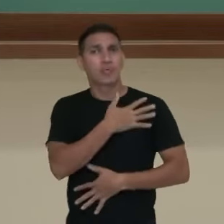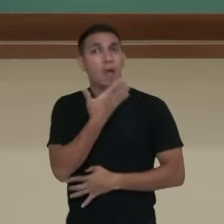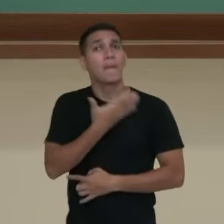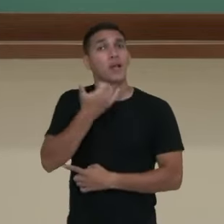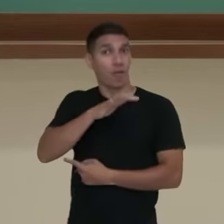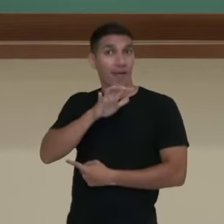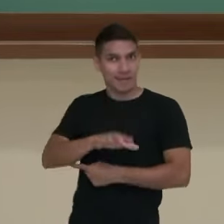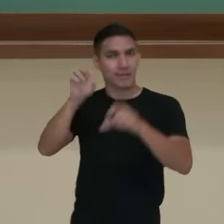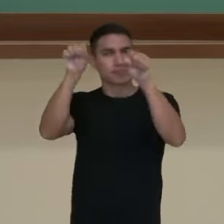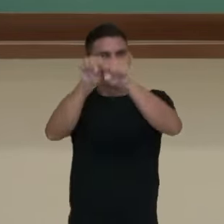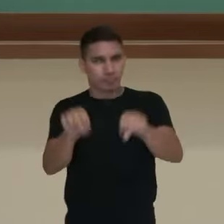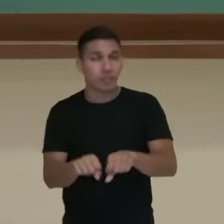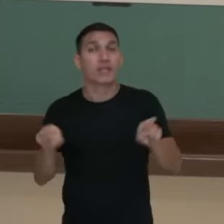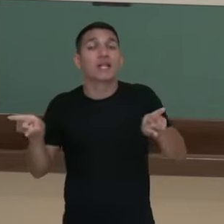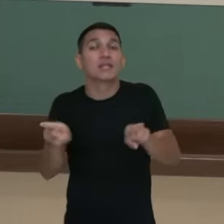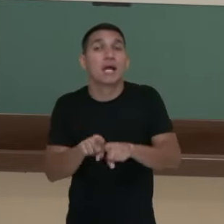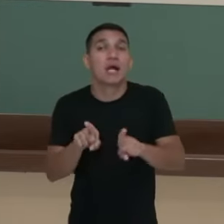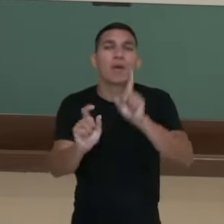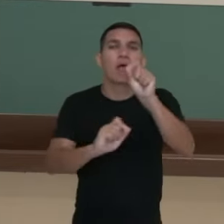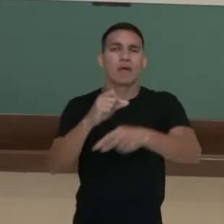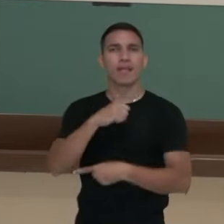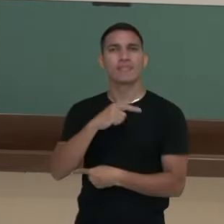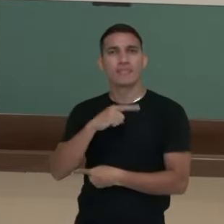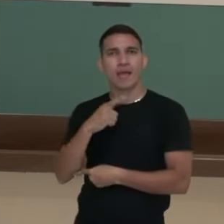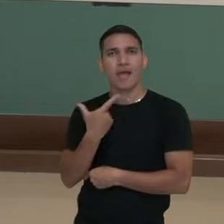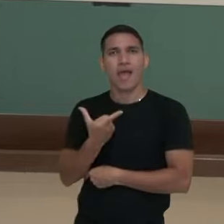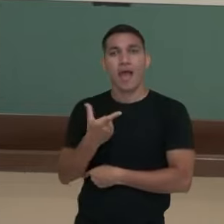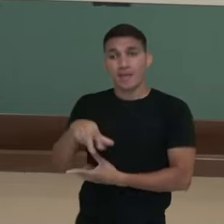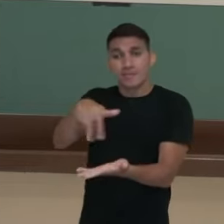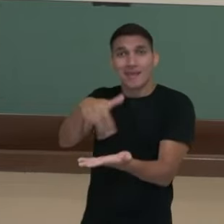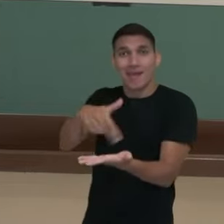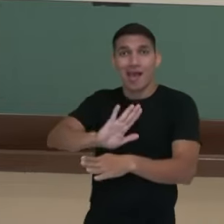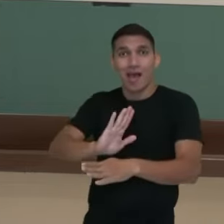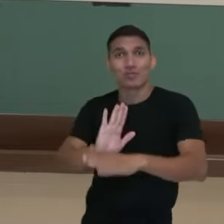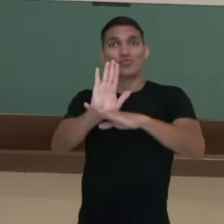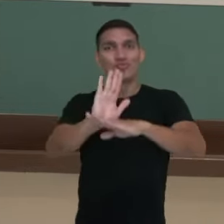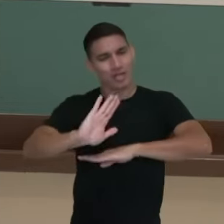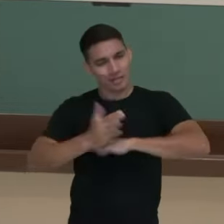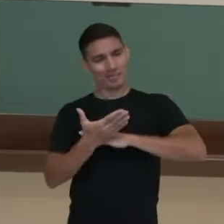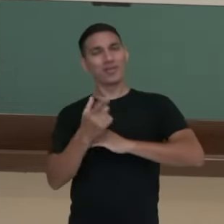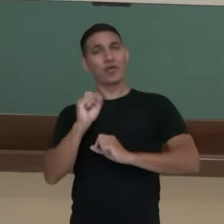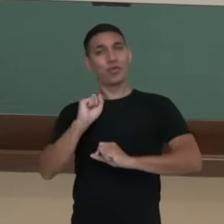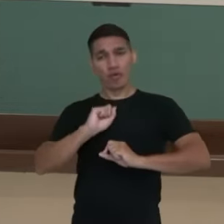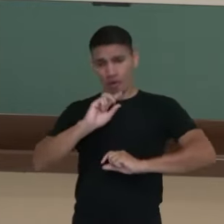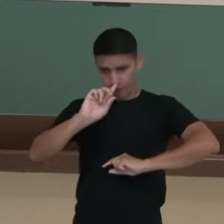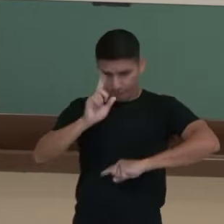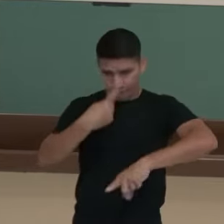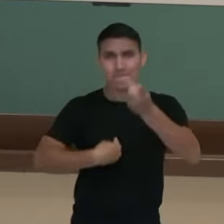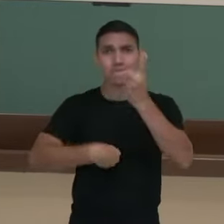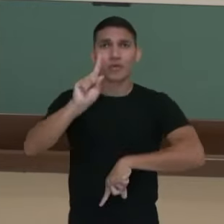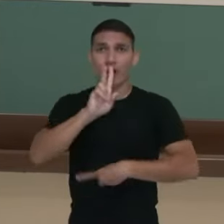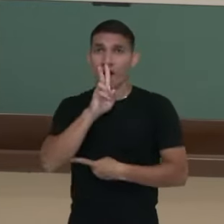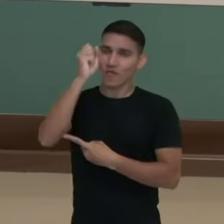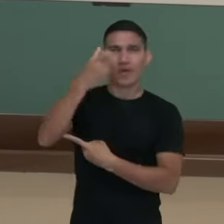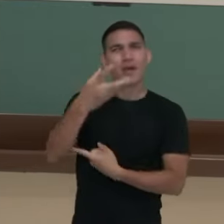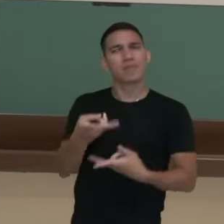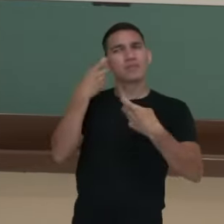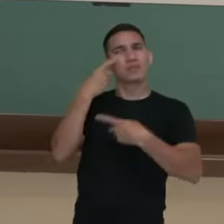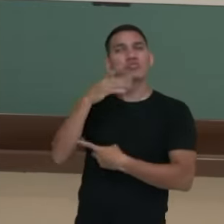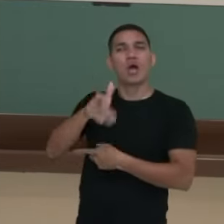todo esse sistema, a dança também ajuda a desenvolver a força. Você já viu aqueles